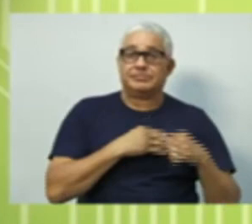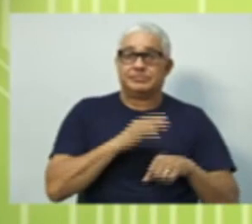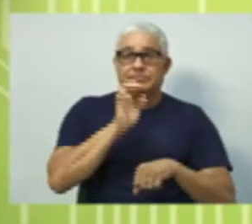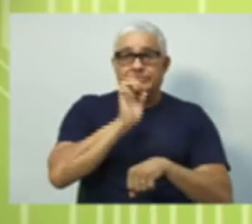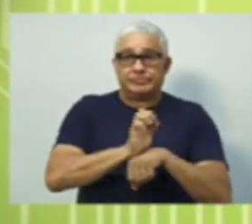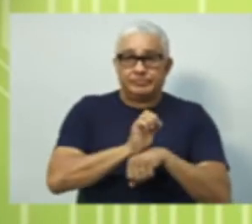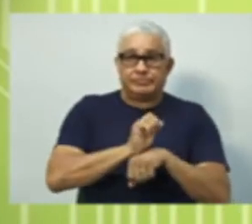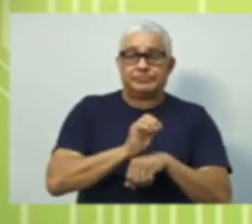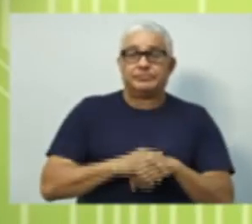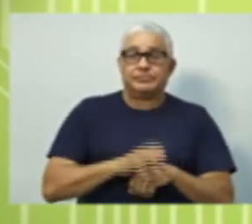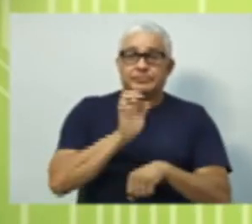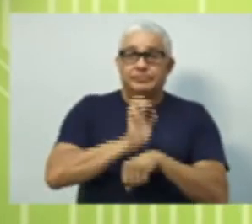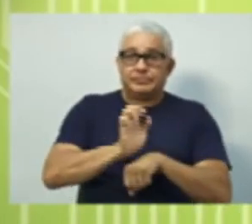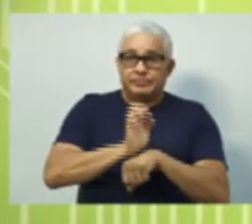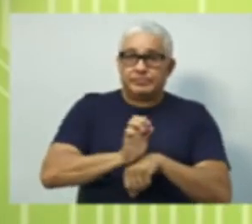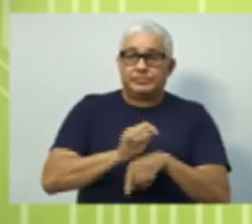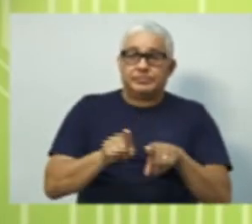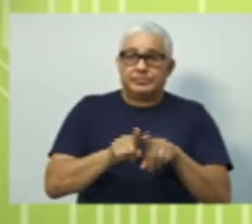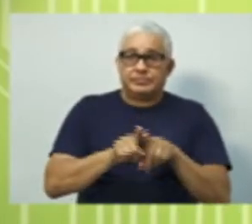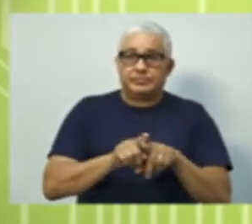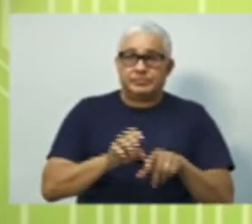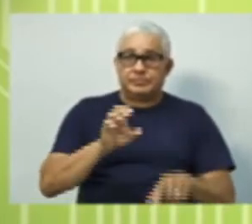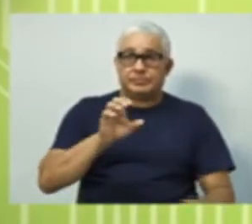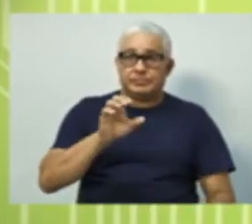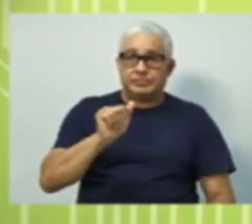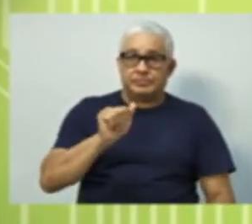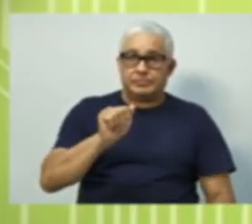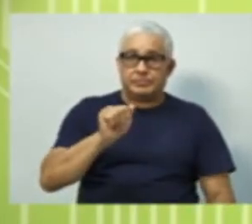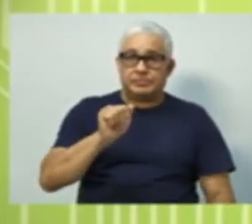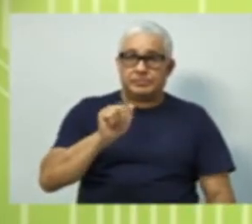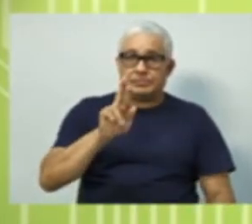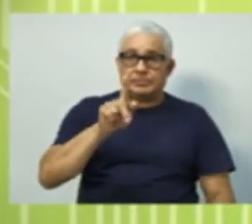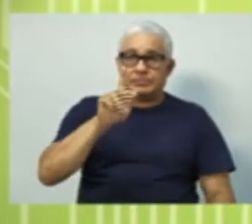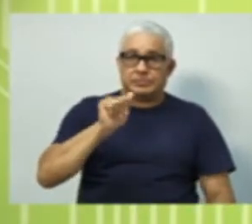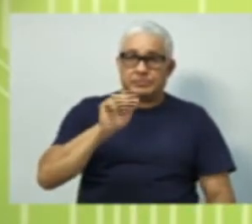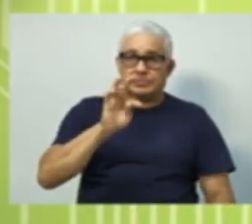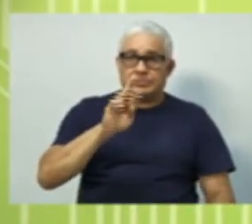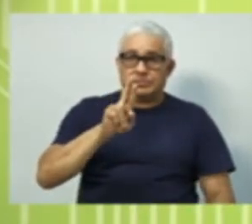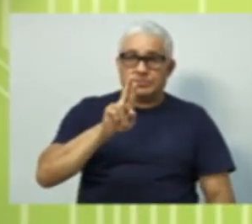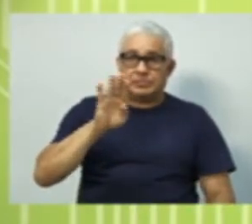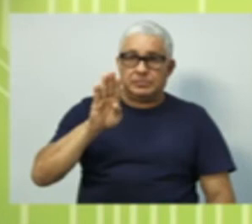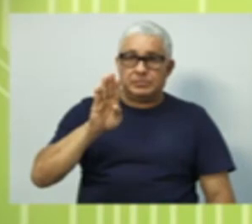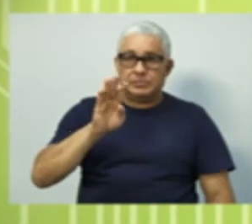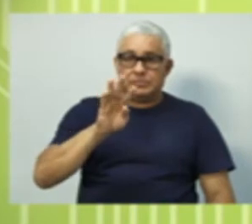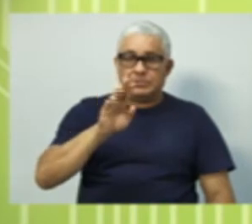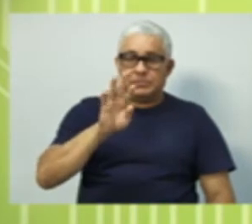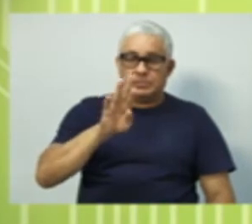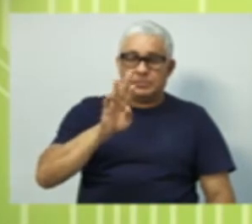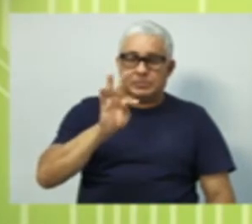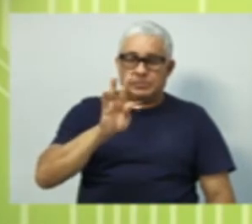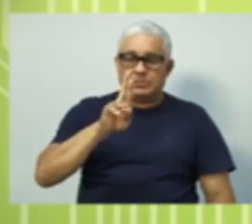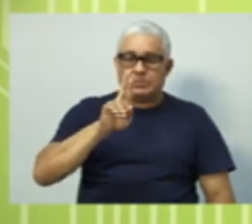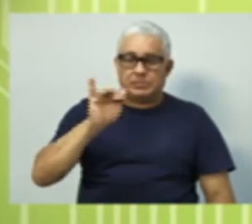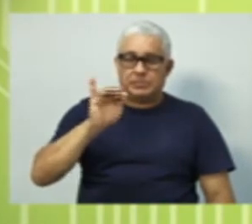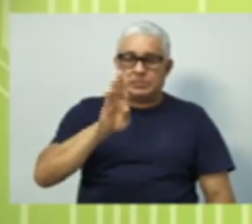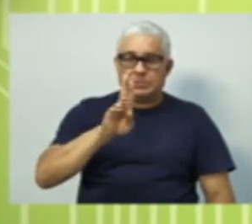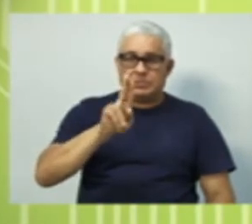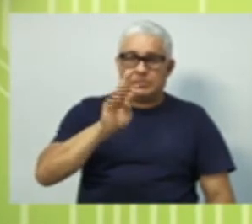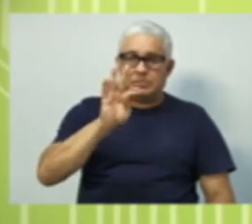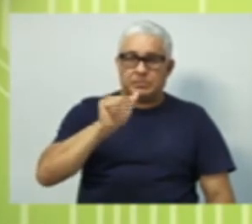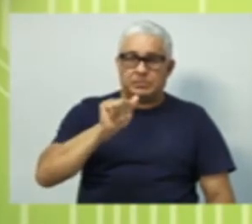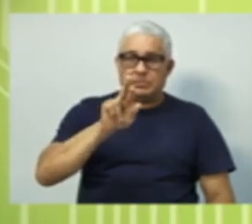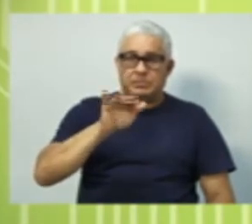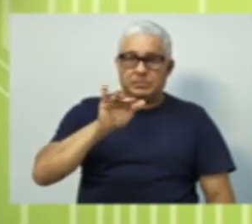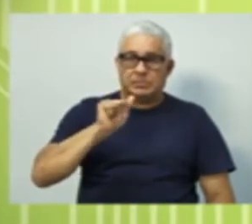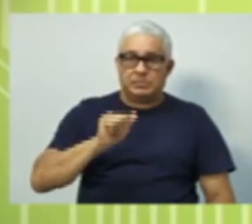começar a furar no orçamento doméstico, como que você vai ter a possibilidade de ser um gestor orçamentário de uma empresa que